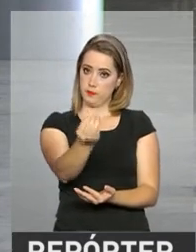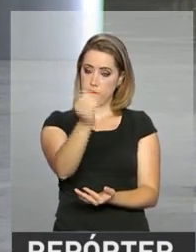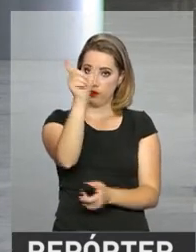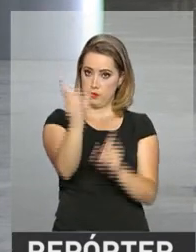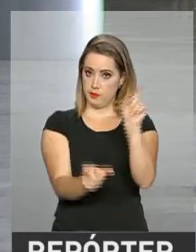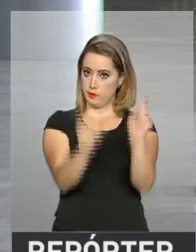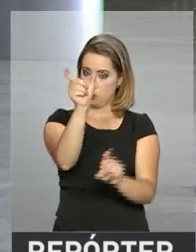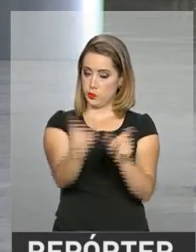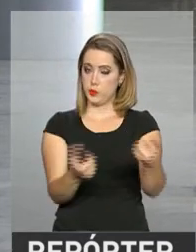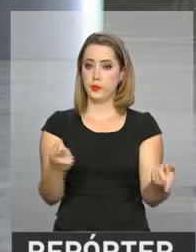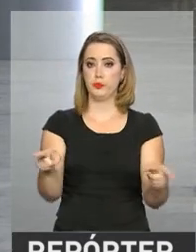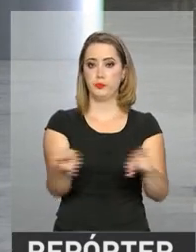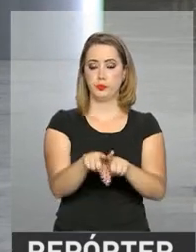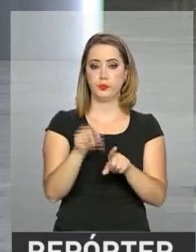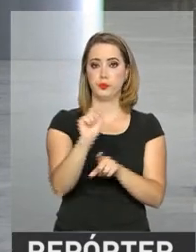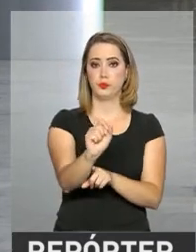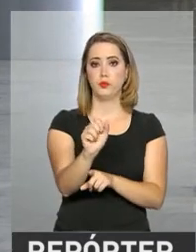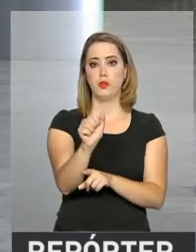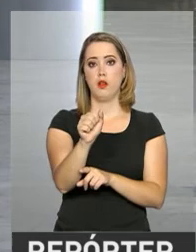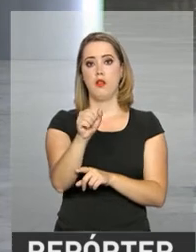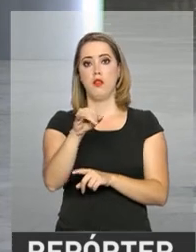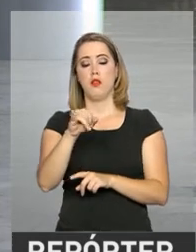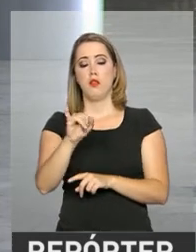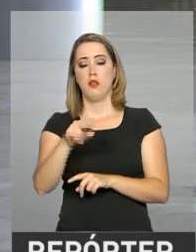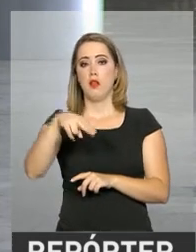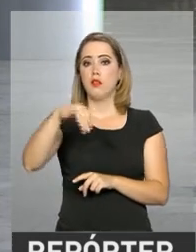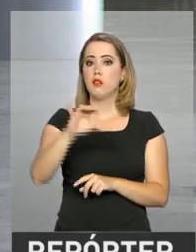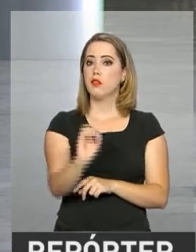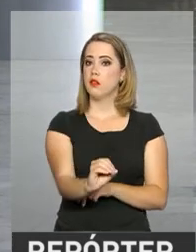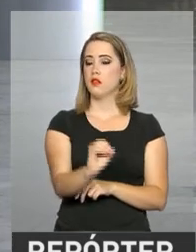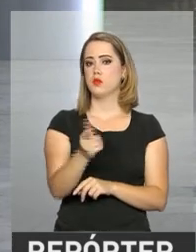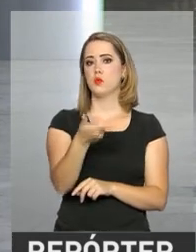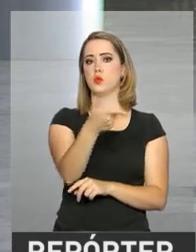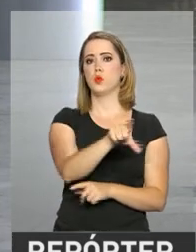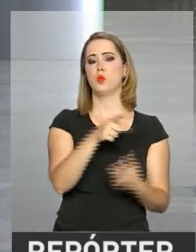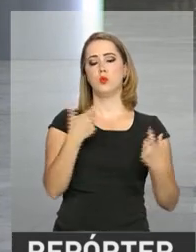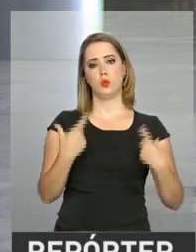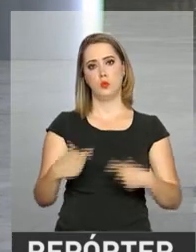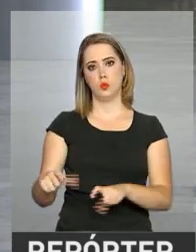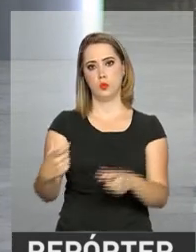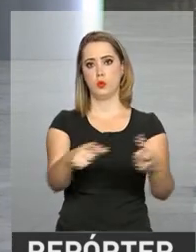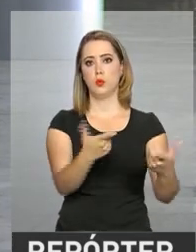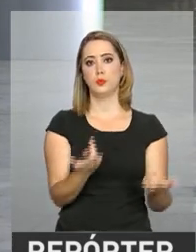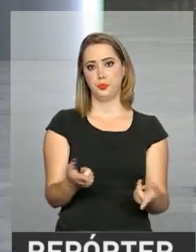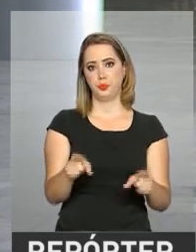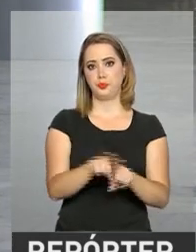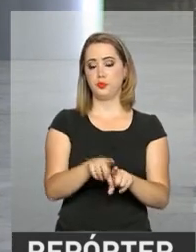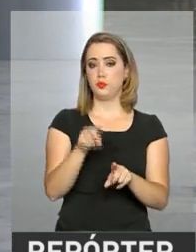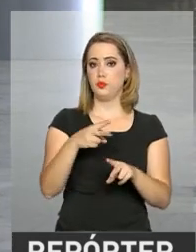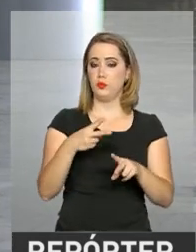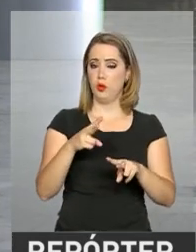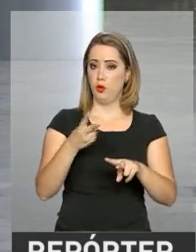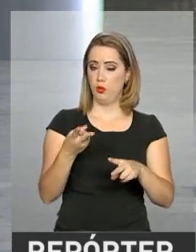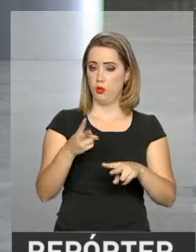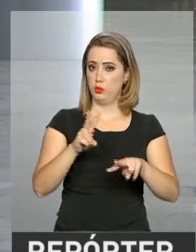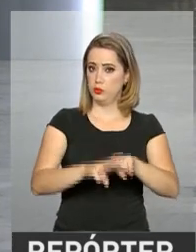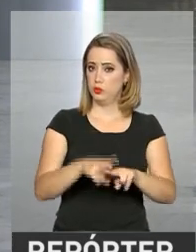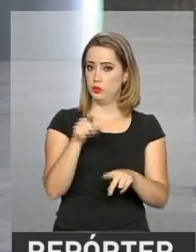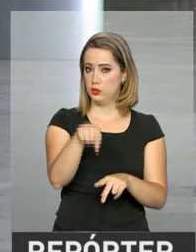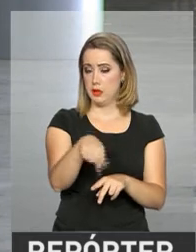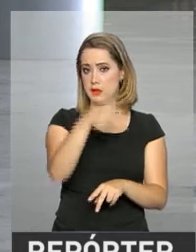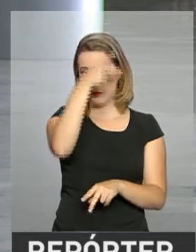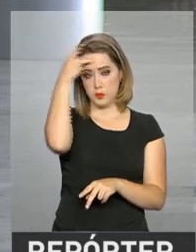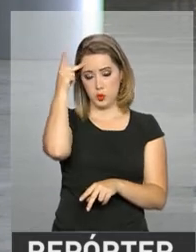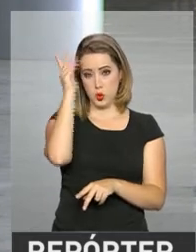rebelião do complexo penitenciário Anísio Jobim em uma outra unidade do sistema prisional do Estado do Amazonas. A maioria das